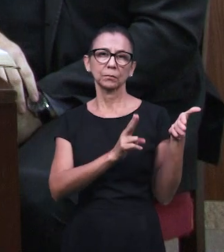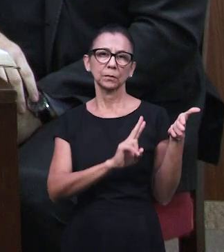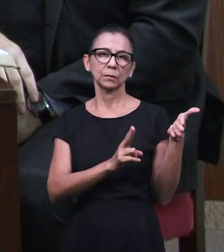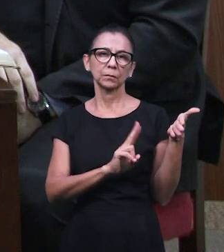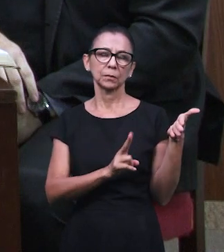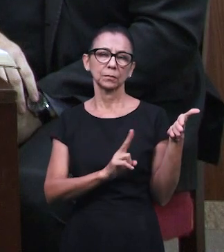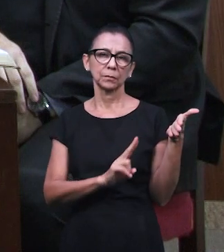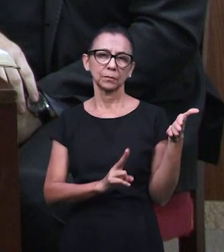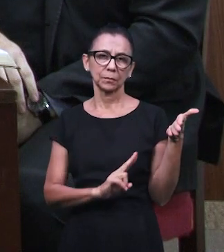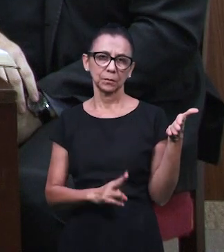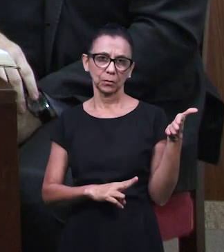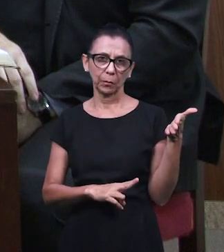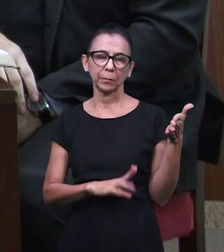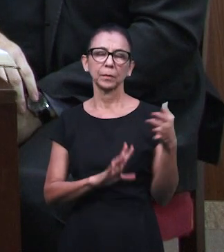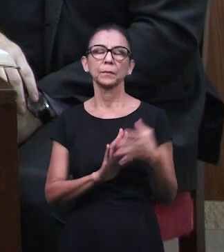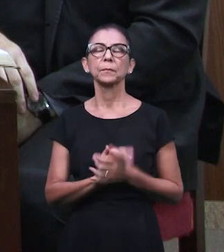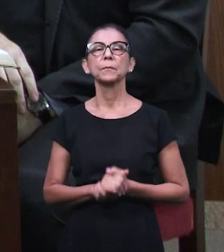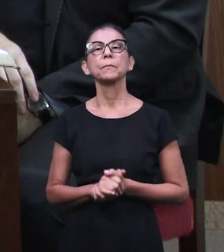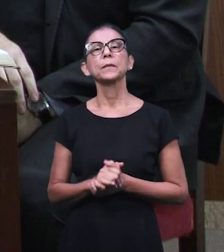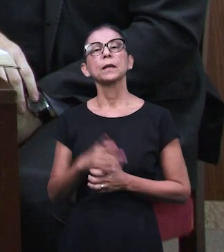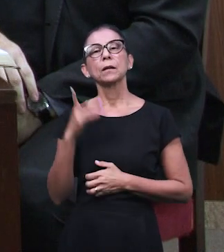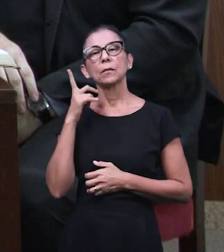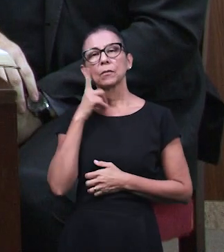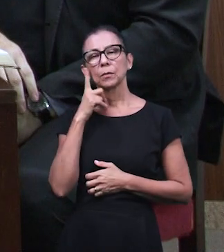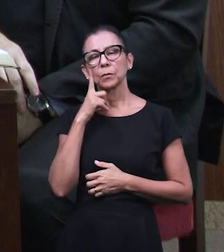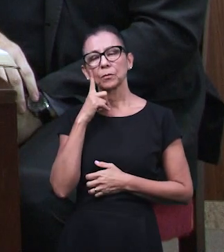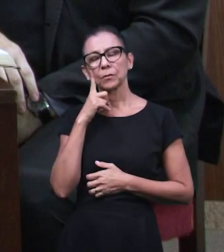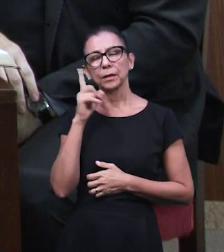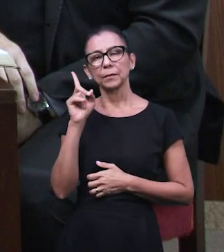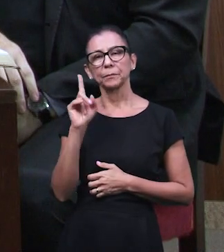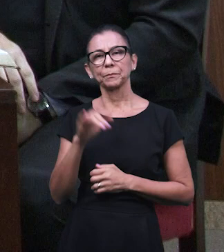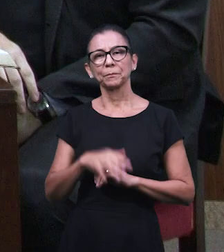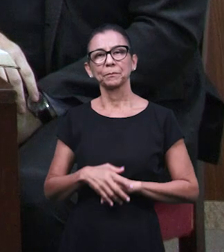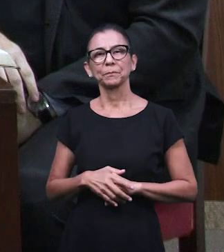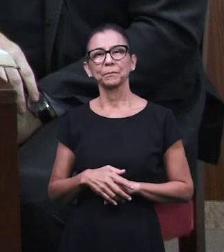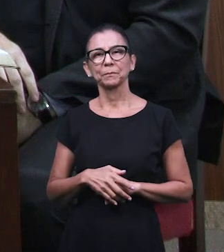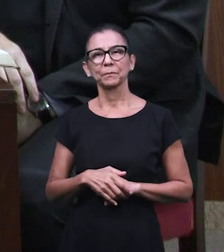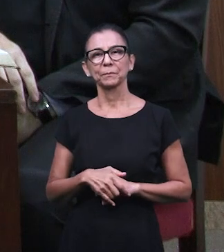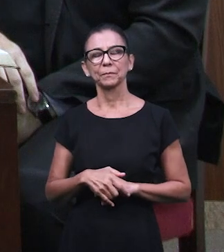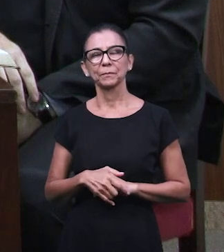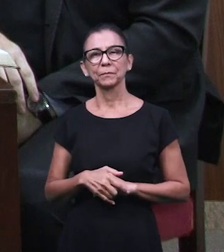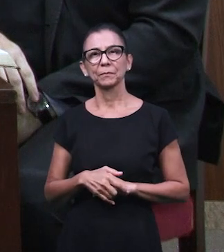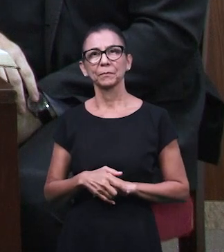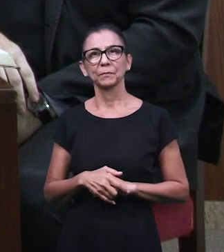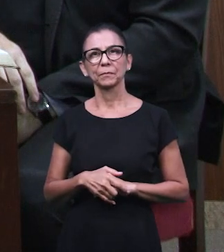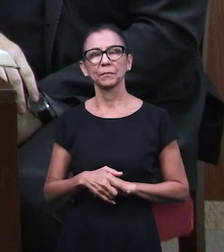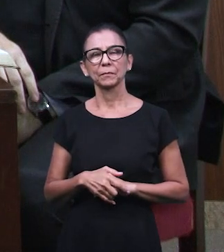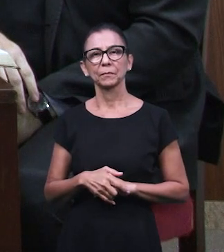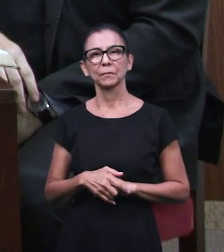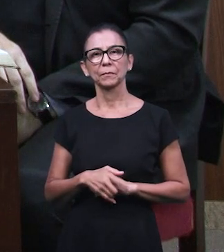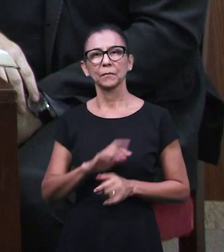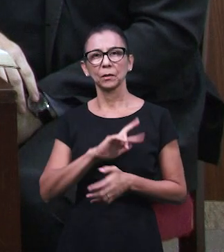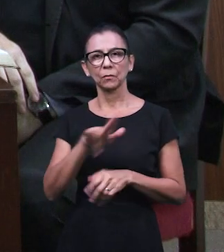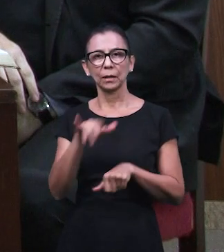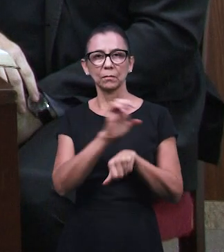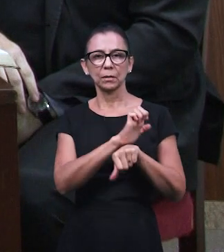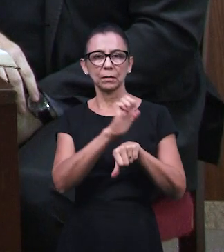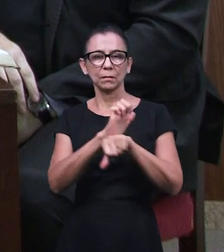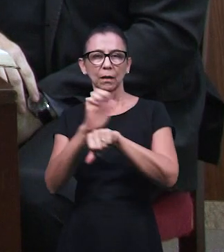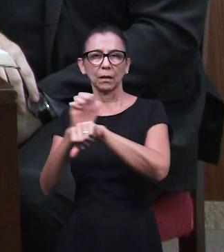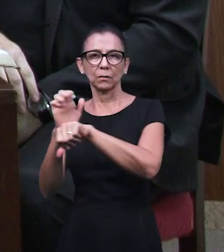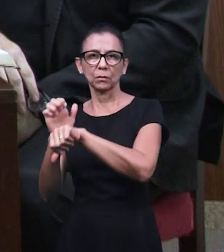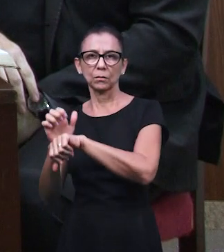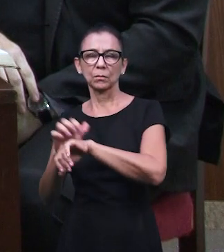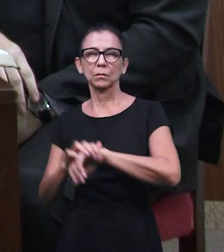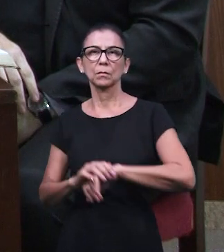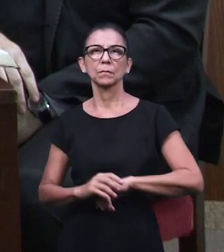Ferreira e a adolescente Laís Pacheco, de São Paulo. Só queria lembrar aos irmãos que a Marjorie e